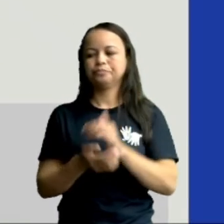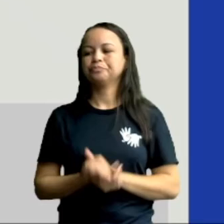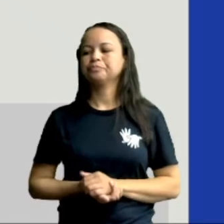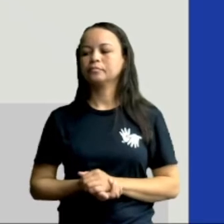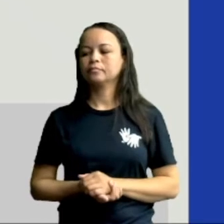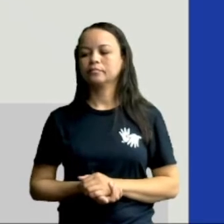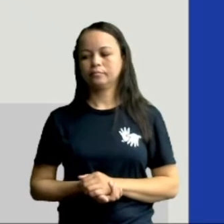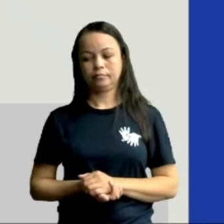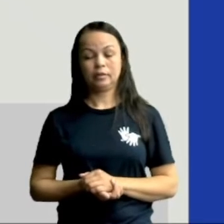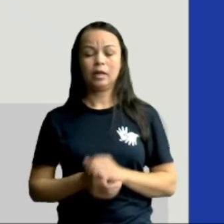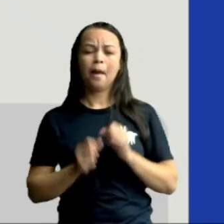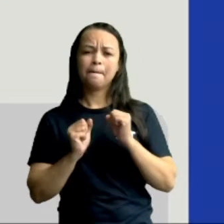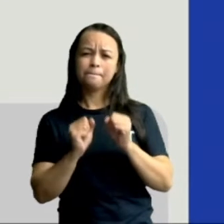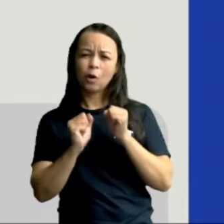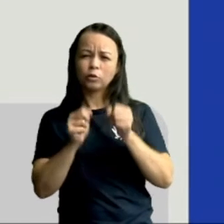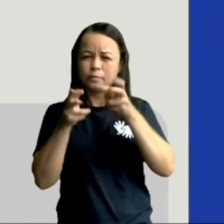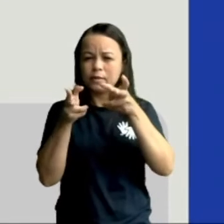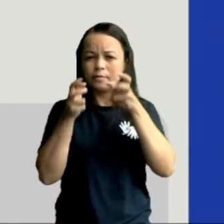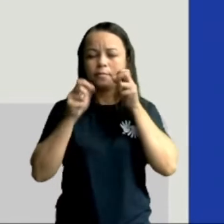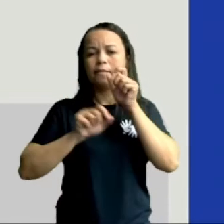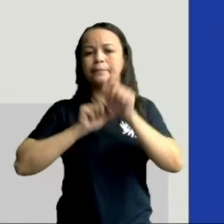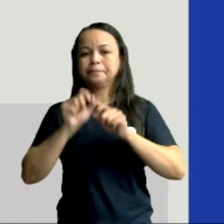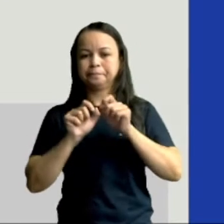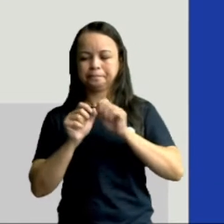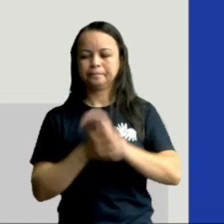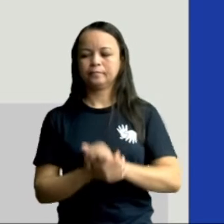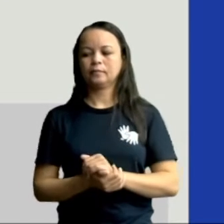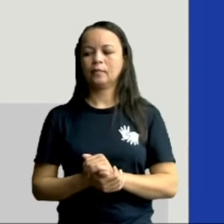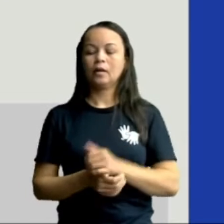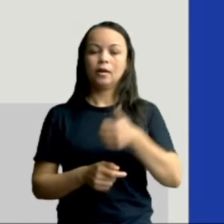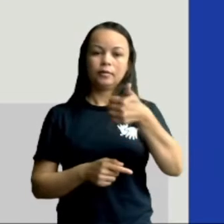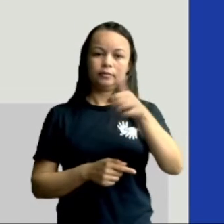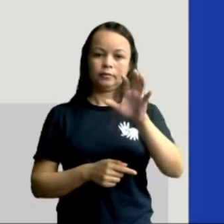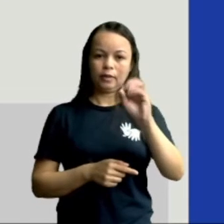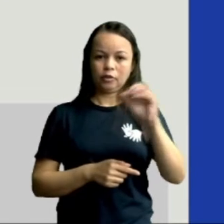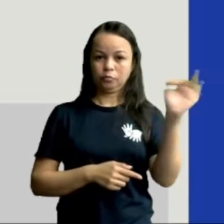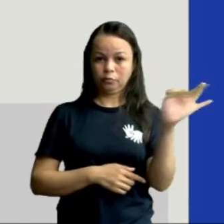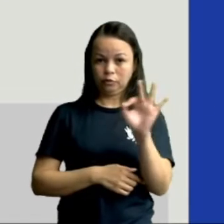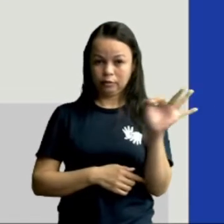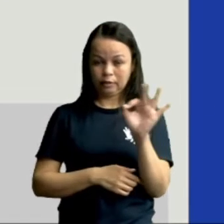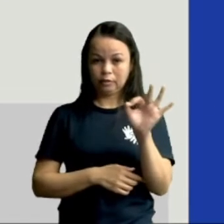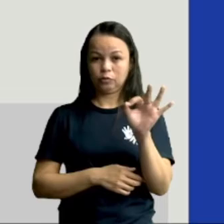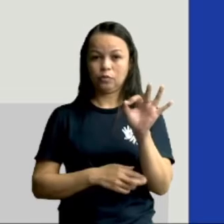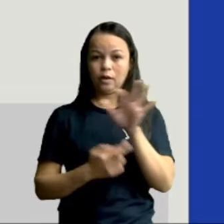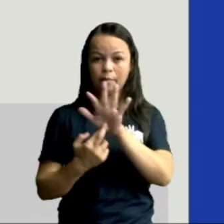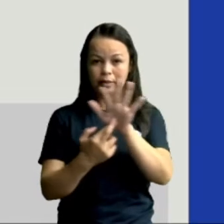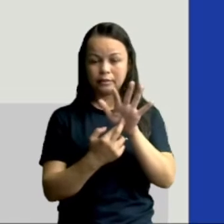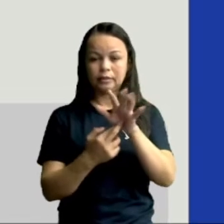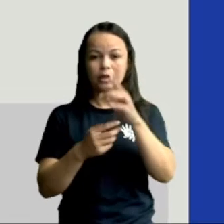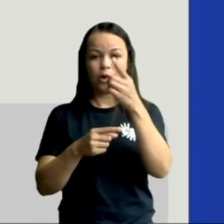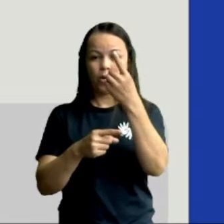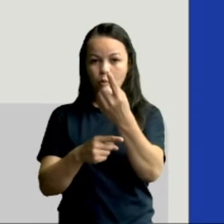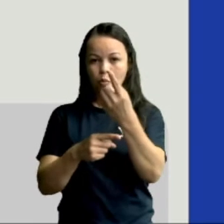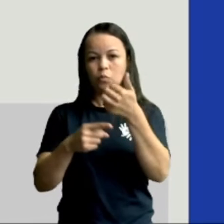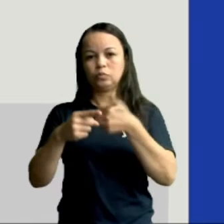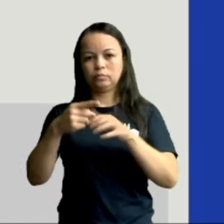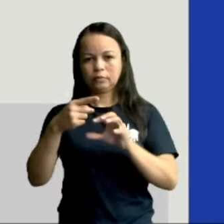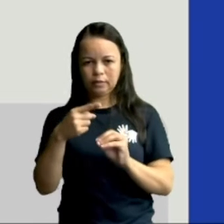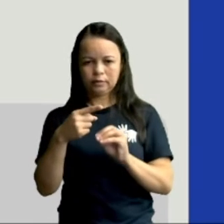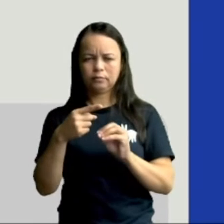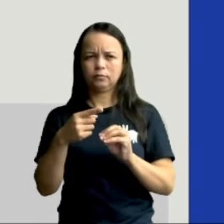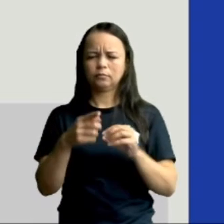10ª parte, o que é que a gente pode perceber? 10% representa 1/10. Por